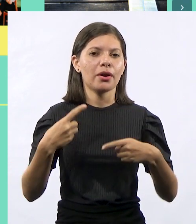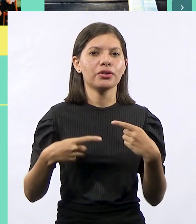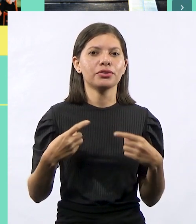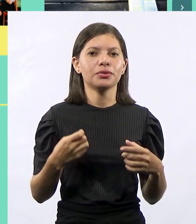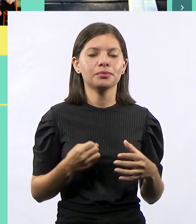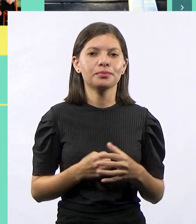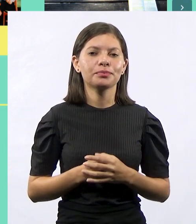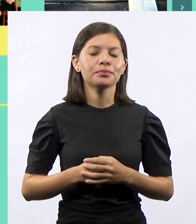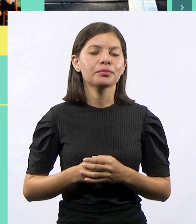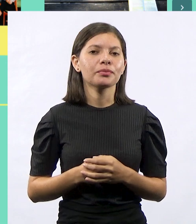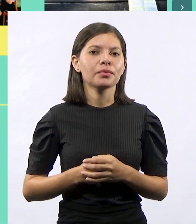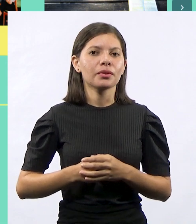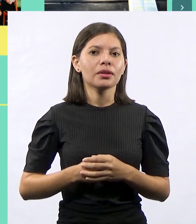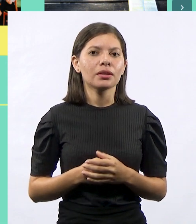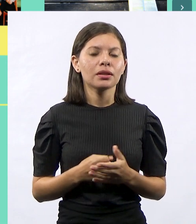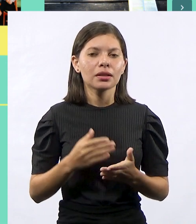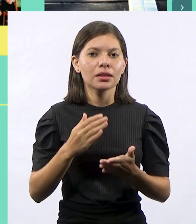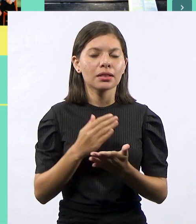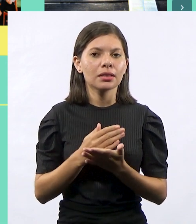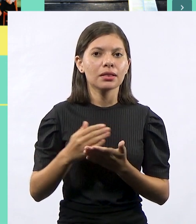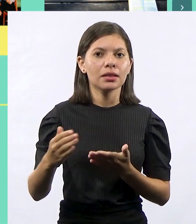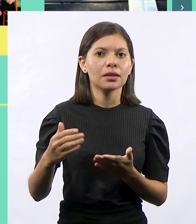né? Depois veio a